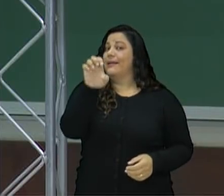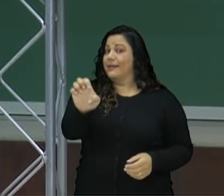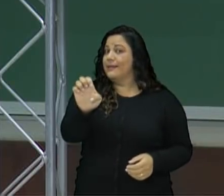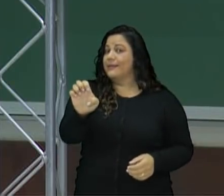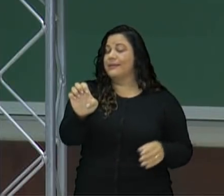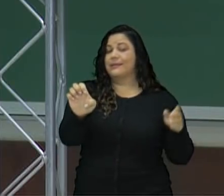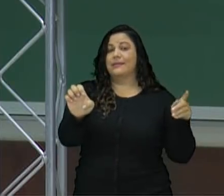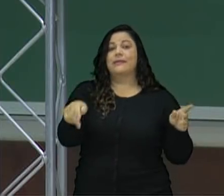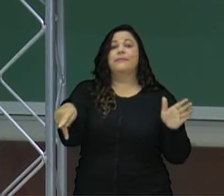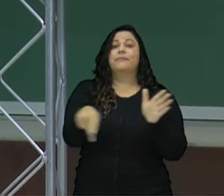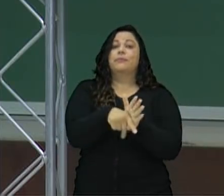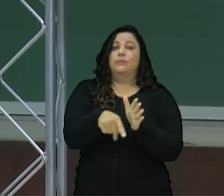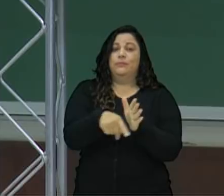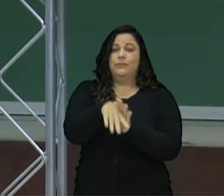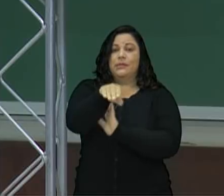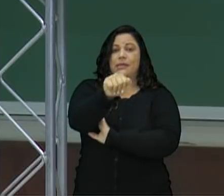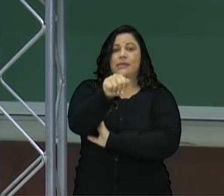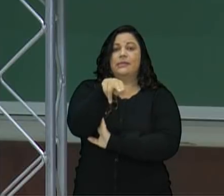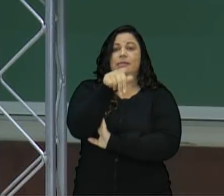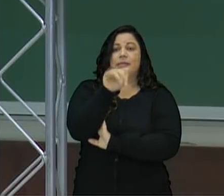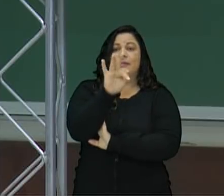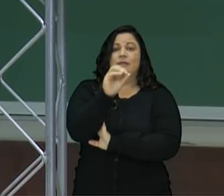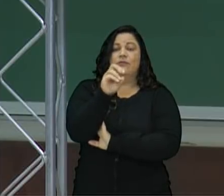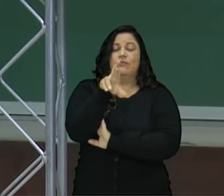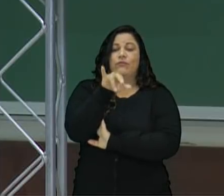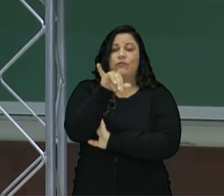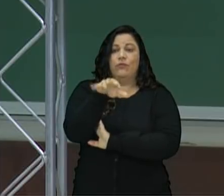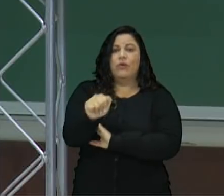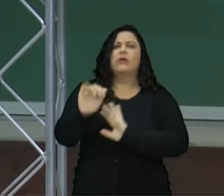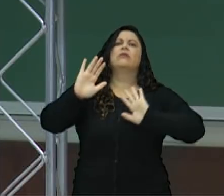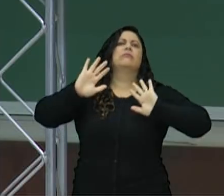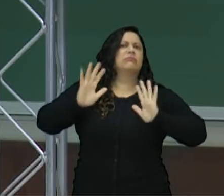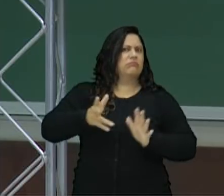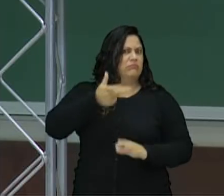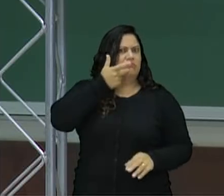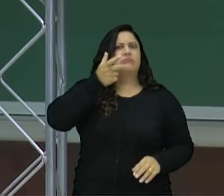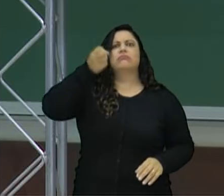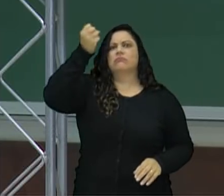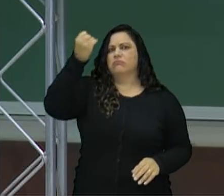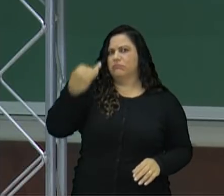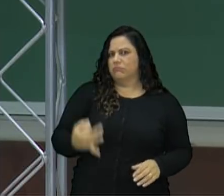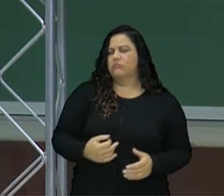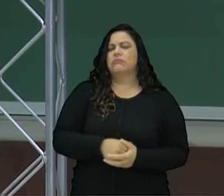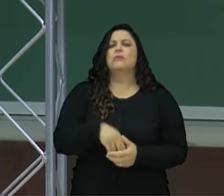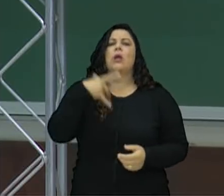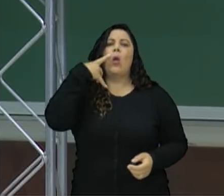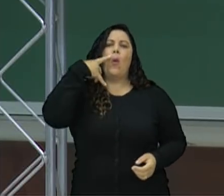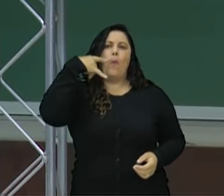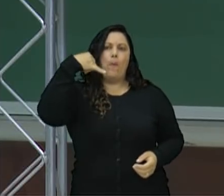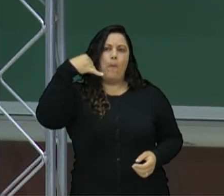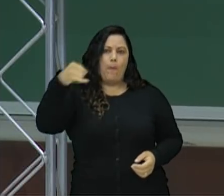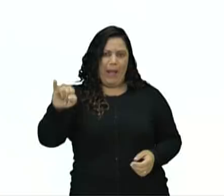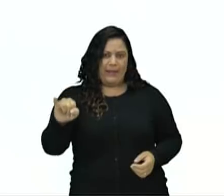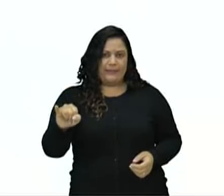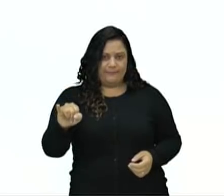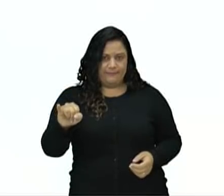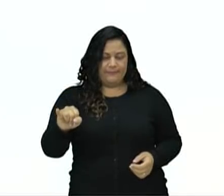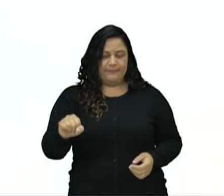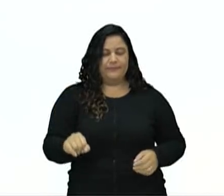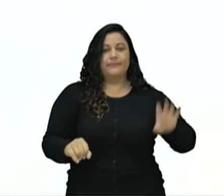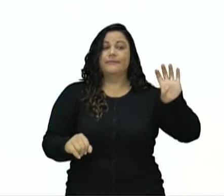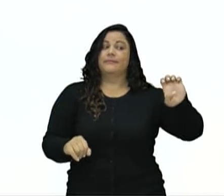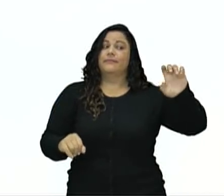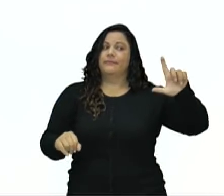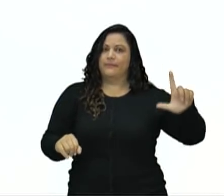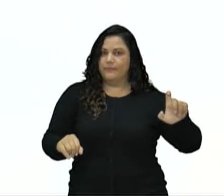referência anafórica. Por quê? Porque já foi dito quem que é esse ele. Ele se refere ao pai. Vejam aqui o segundo